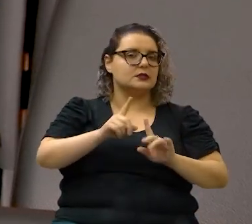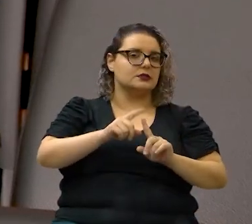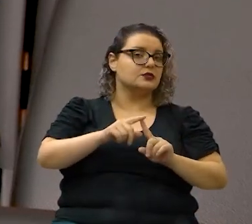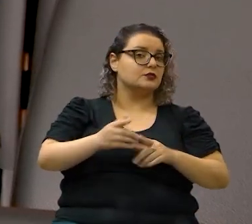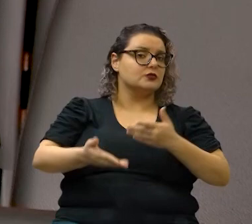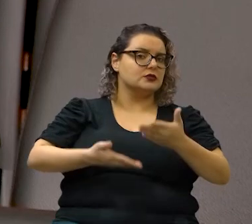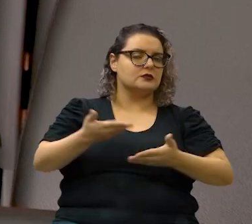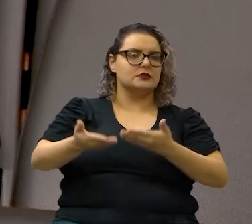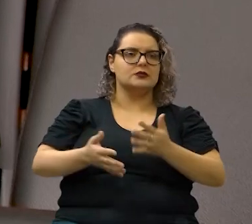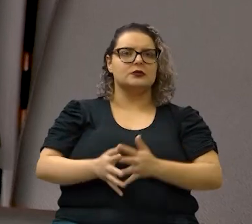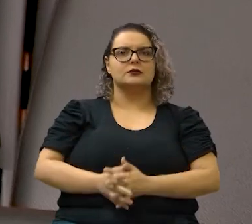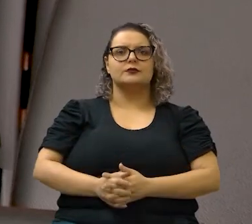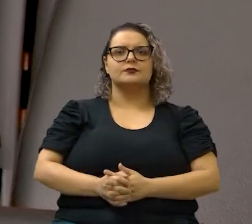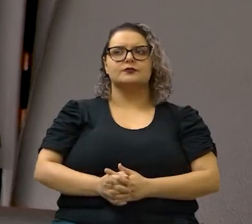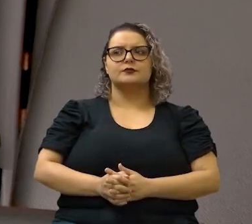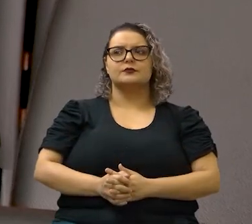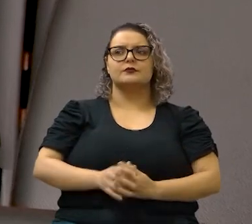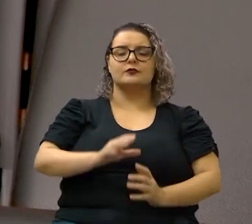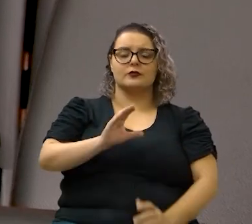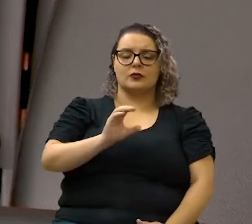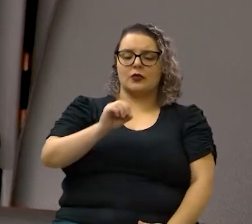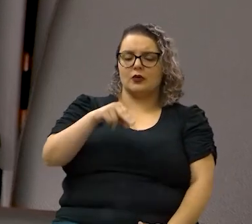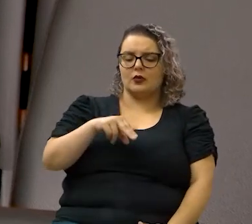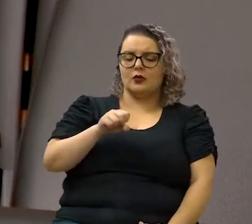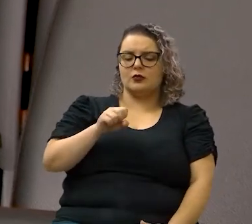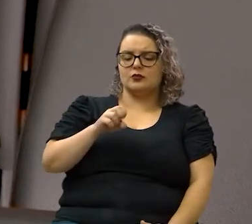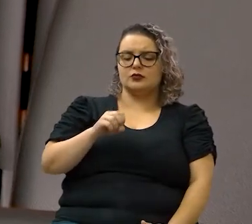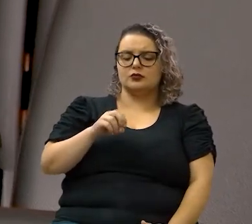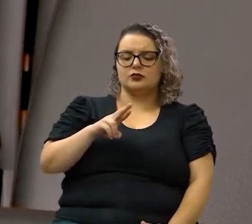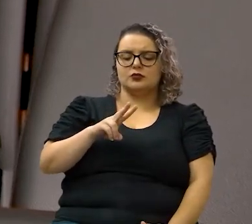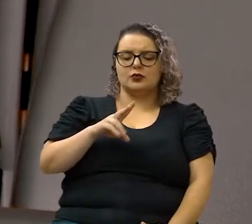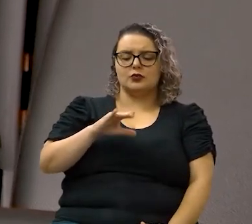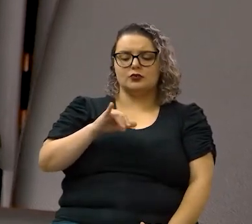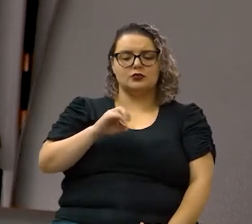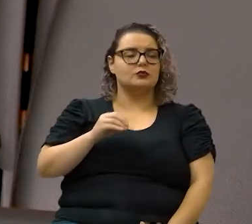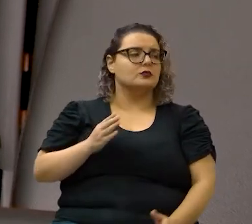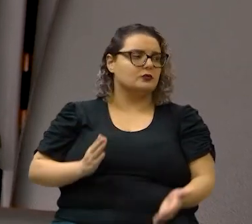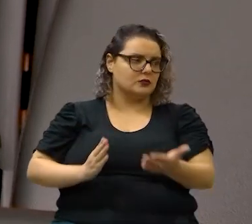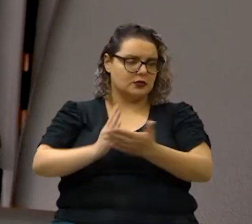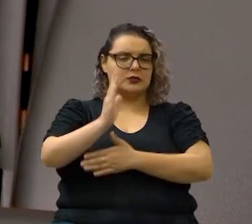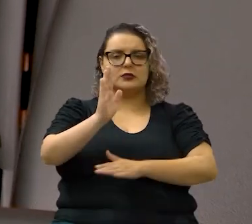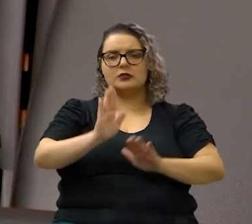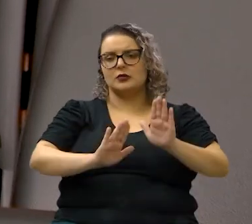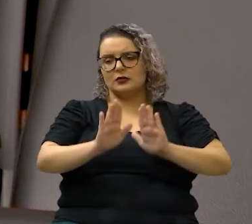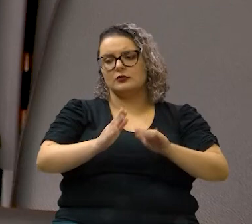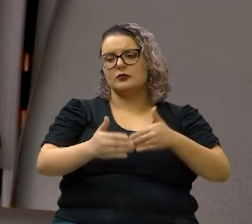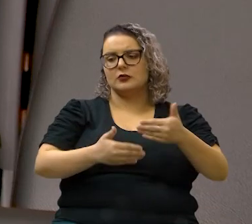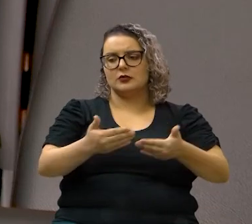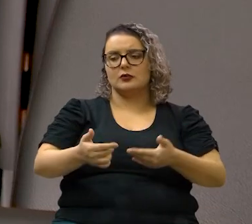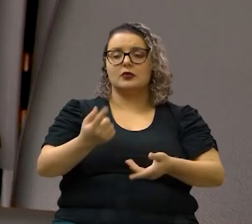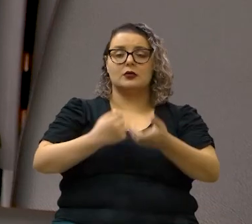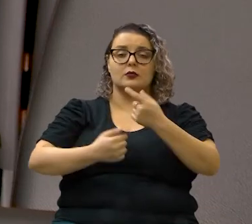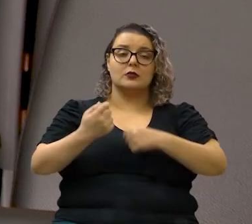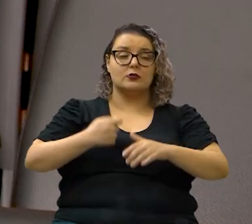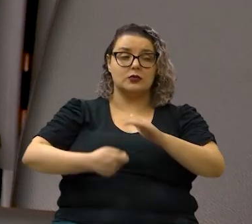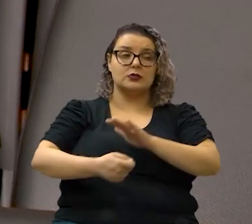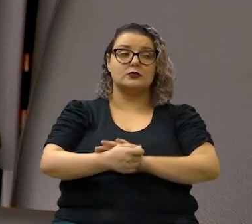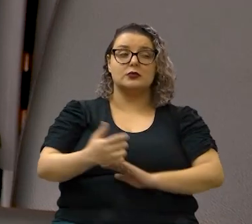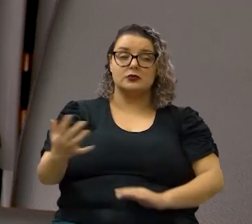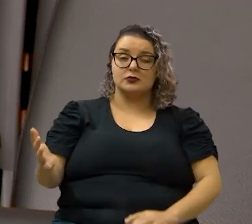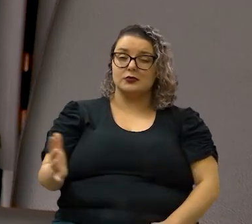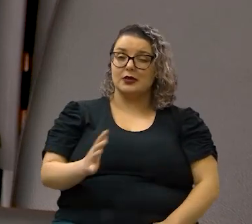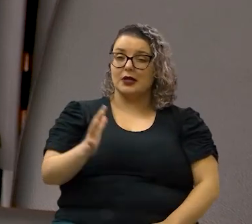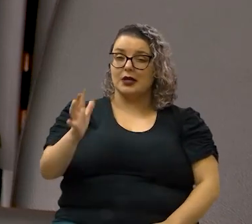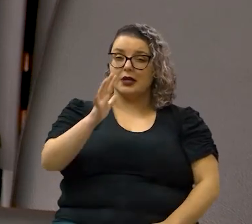serviço. E um consórcio venceu o processo licitatório e tal. Acontece que é um investimento muito